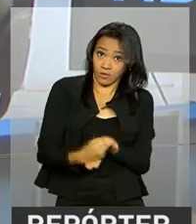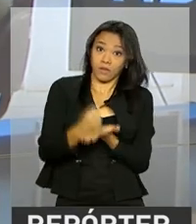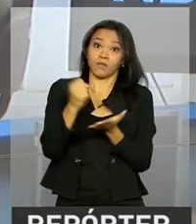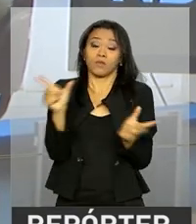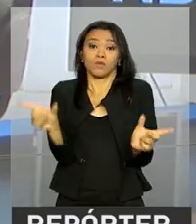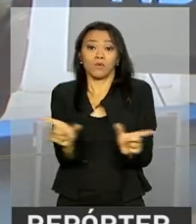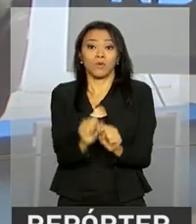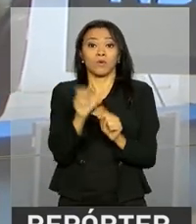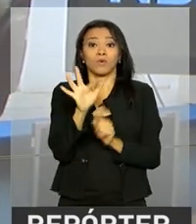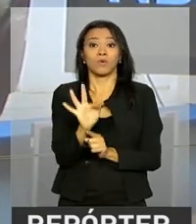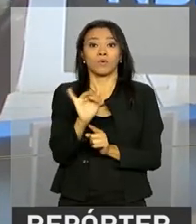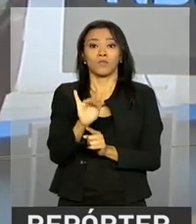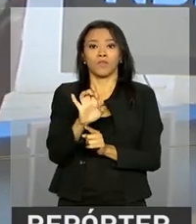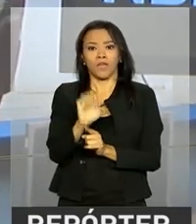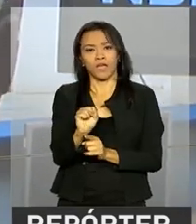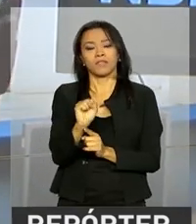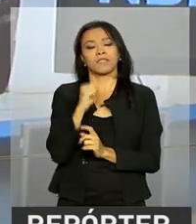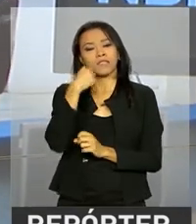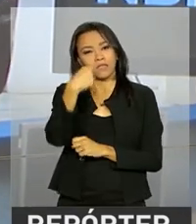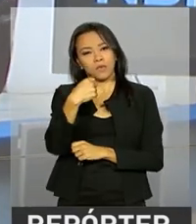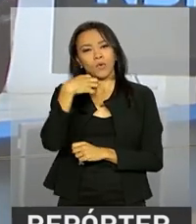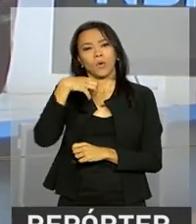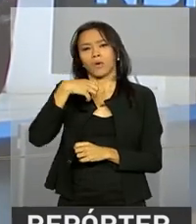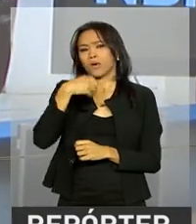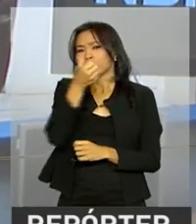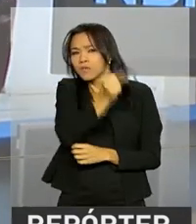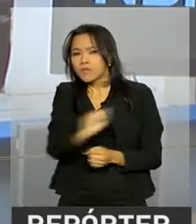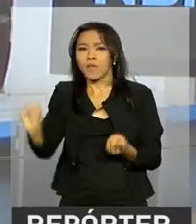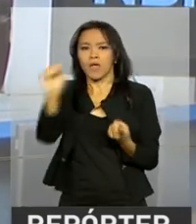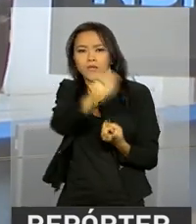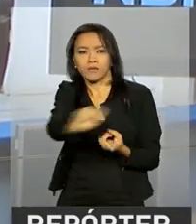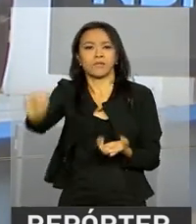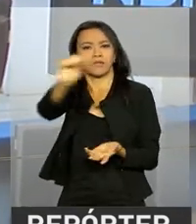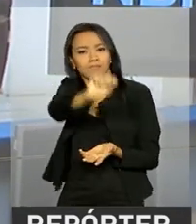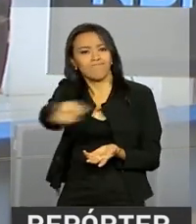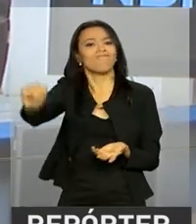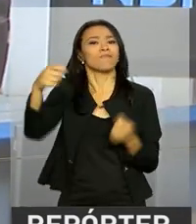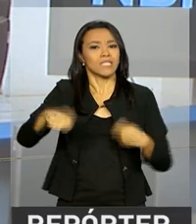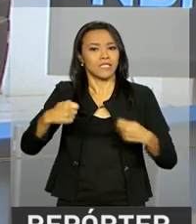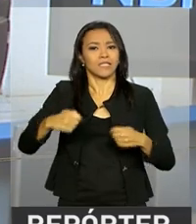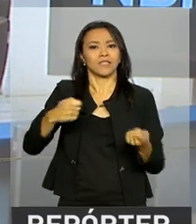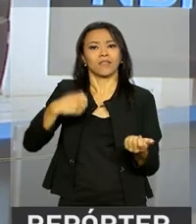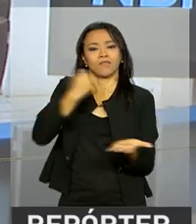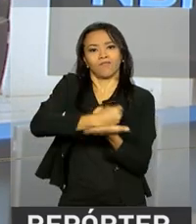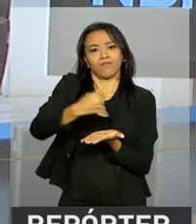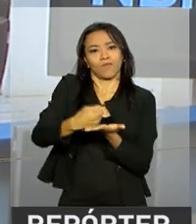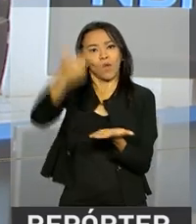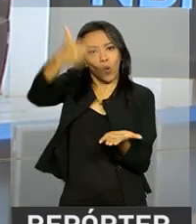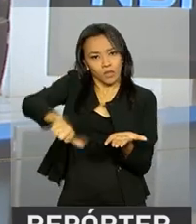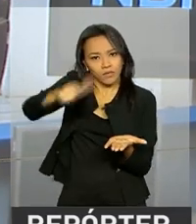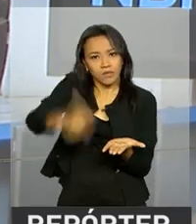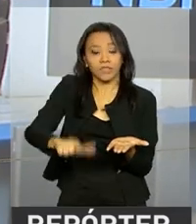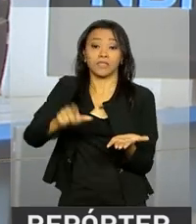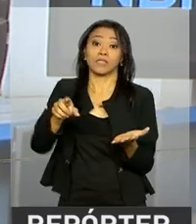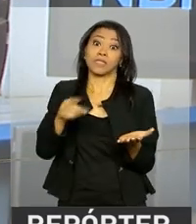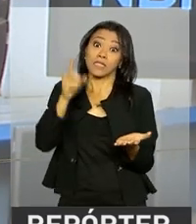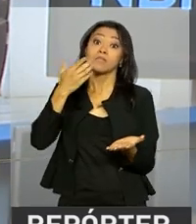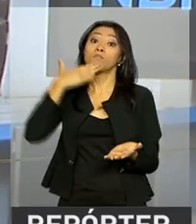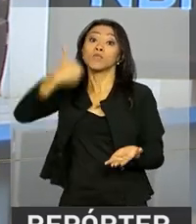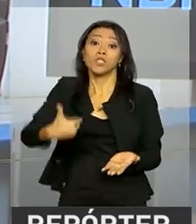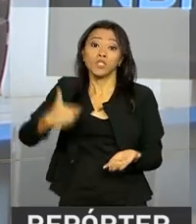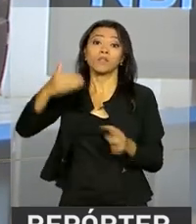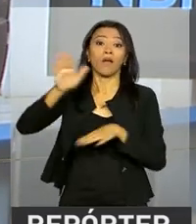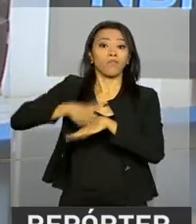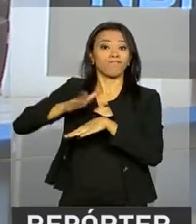precisam ser renovados todo semestre o pedido é feito inicialmente pelas faculdades e em seguida os estudantes